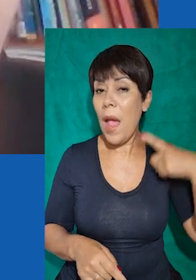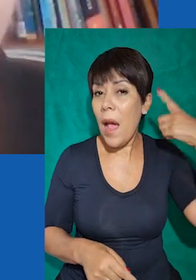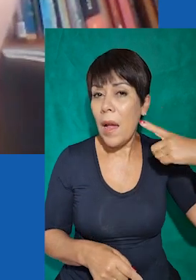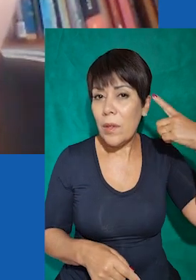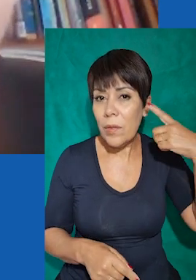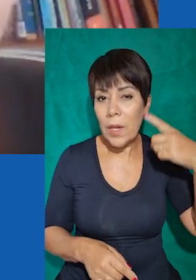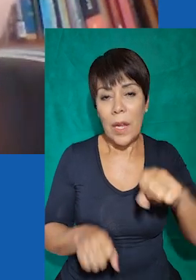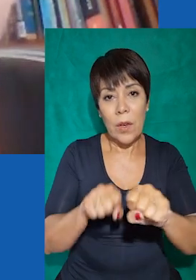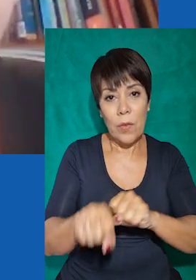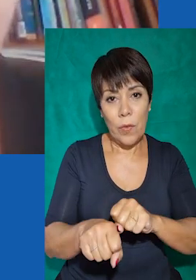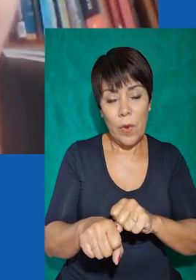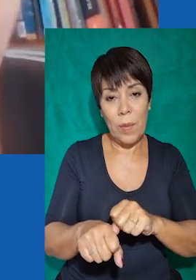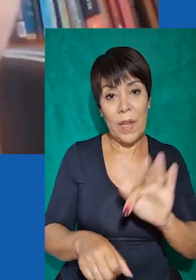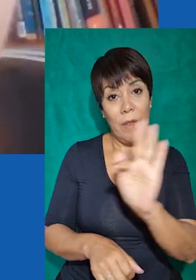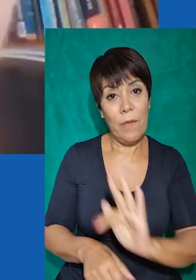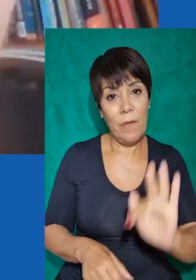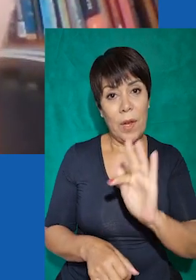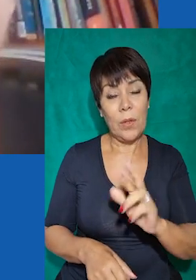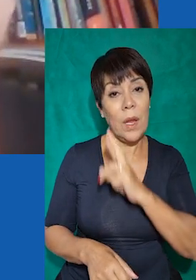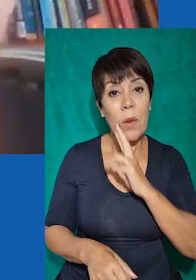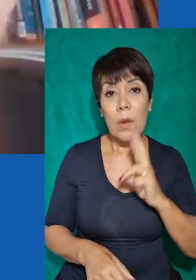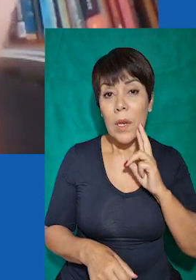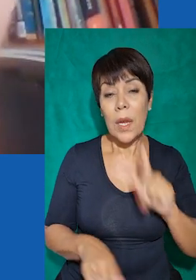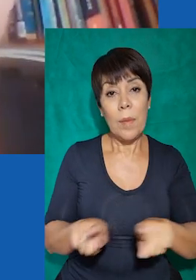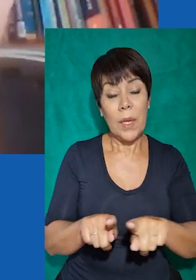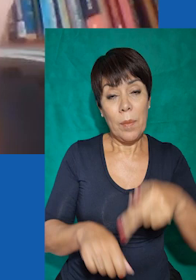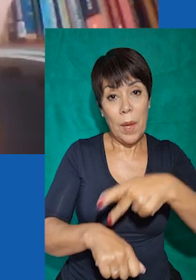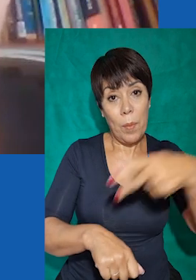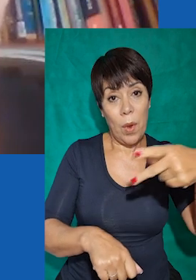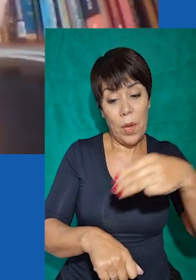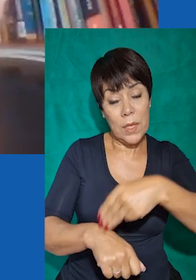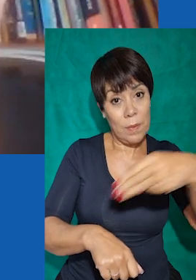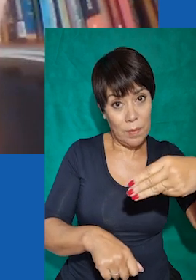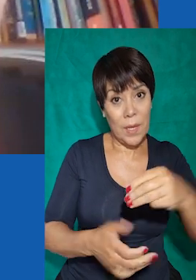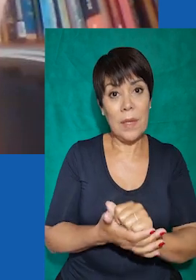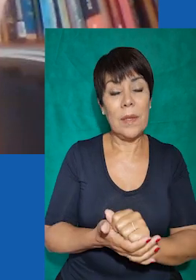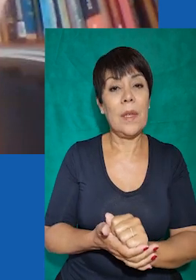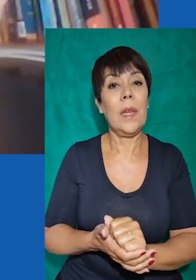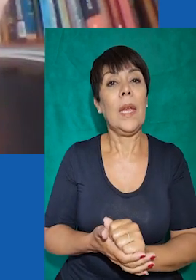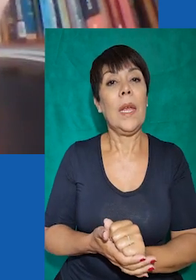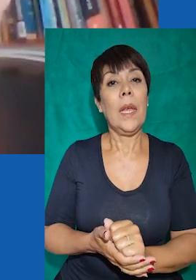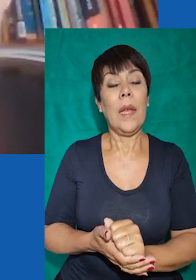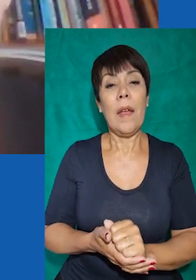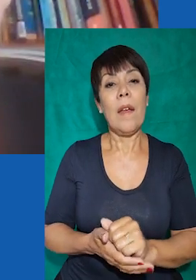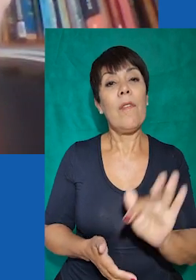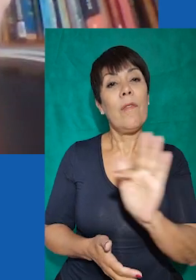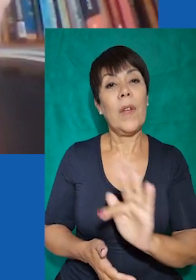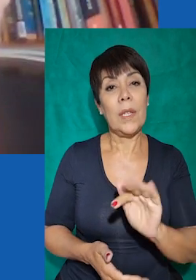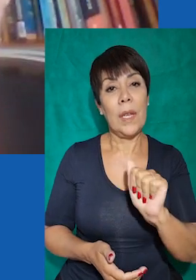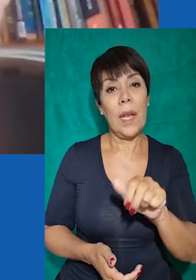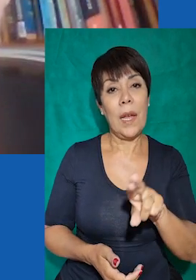pela Universidade de Roraima e pós-graduada, né, com mestrado na Universidade do Arizona, onde ela